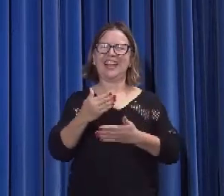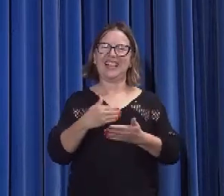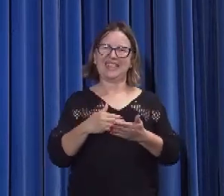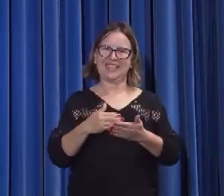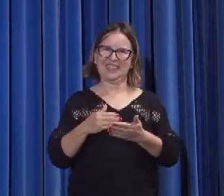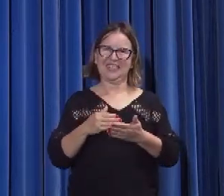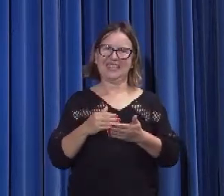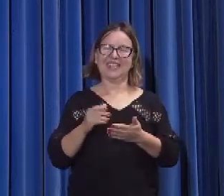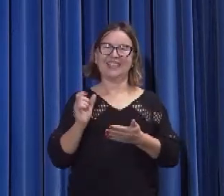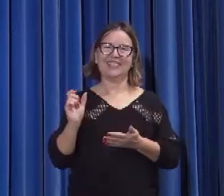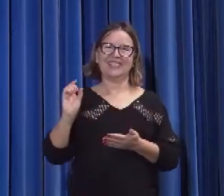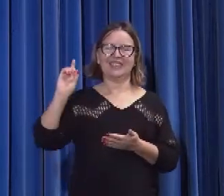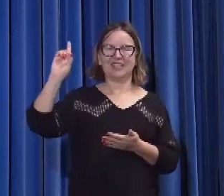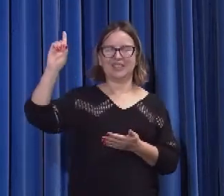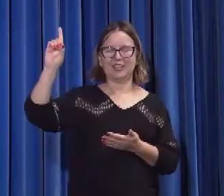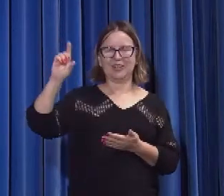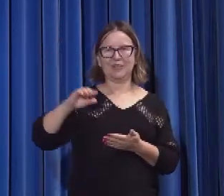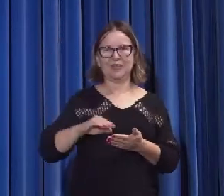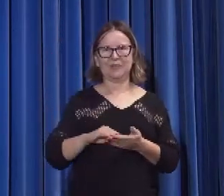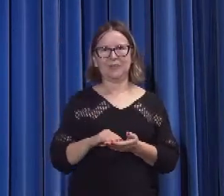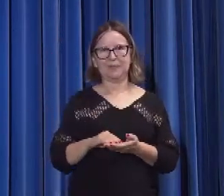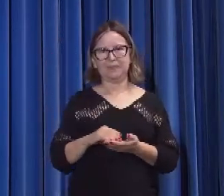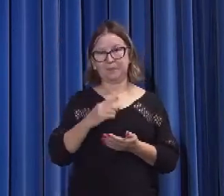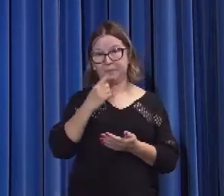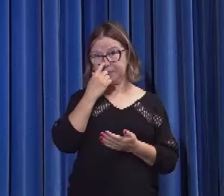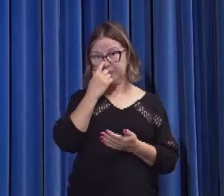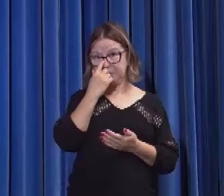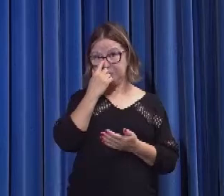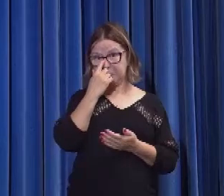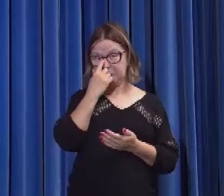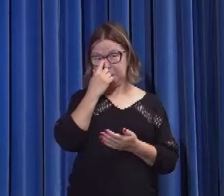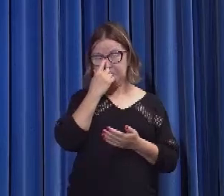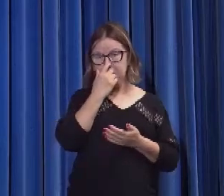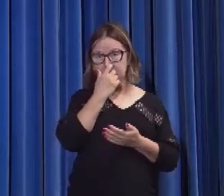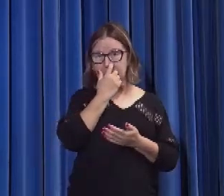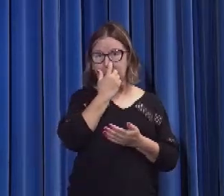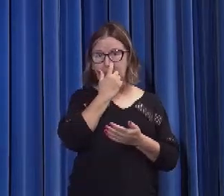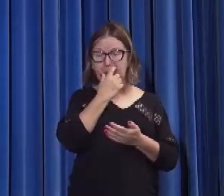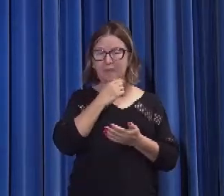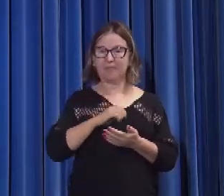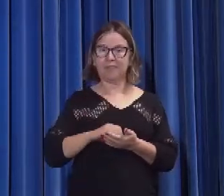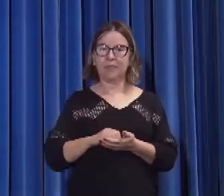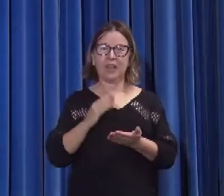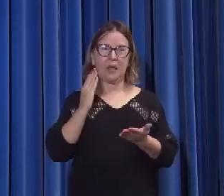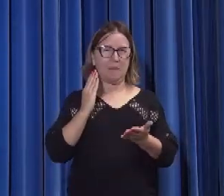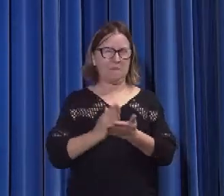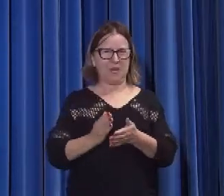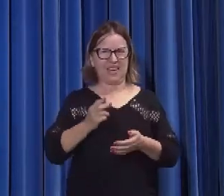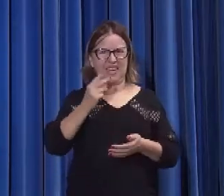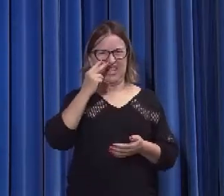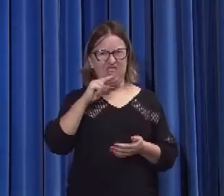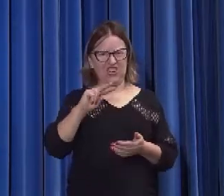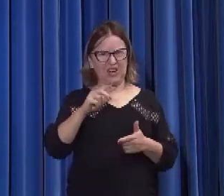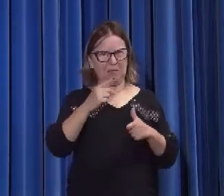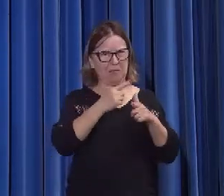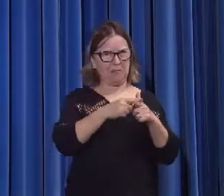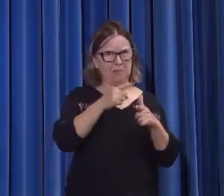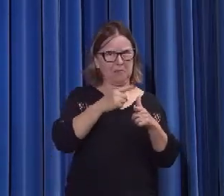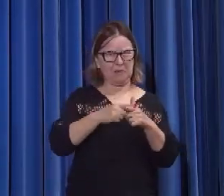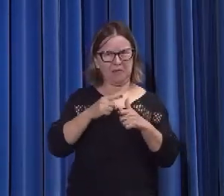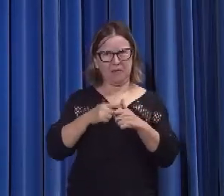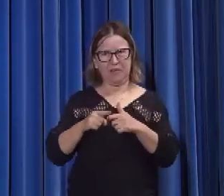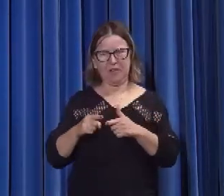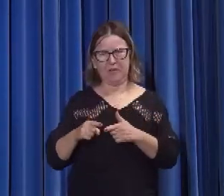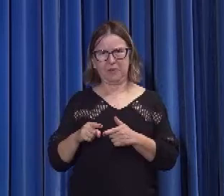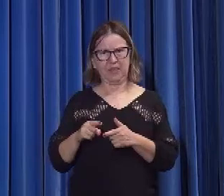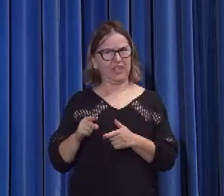Tirar os olhos das circunstâncias negativas não é negacionismo, não é negar e não enfrentar a realidade,